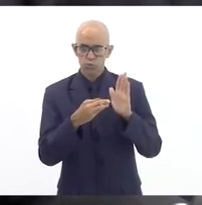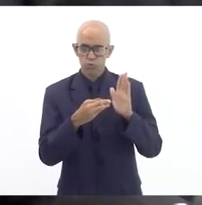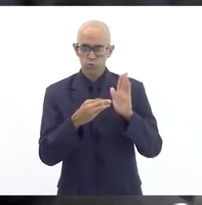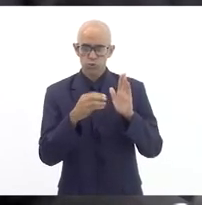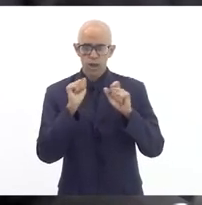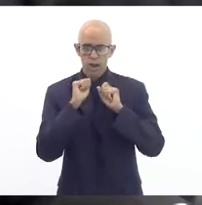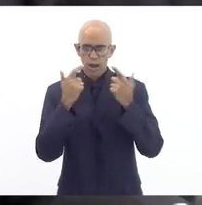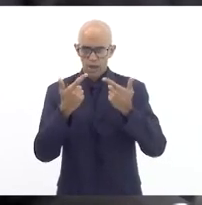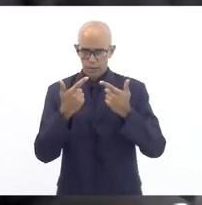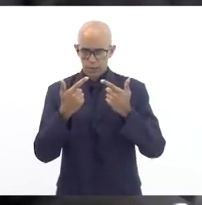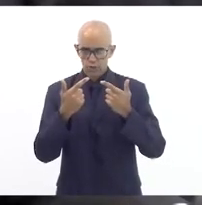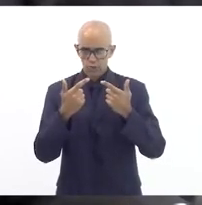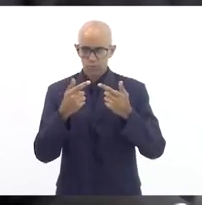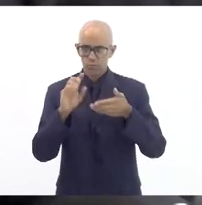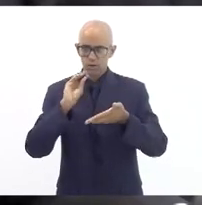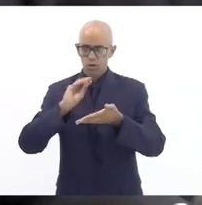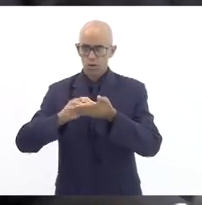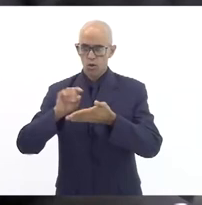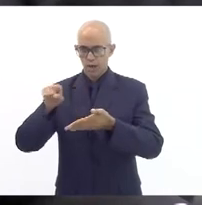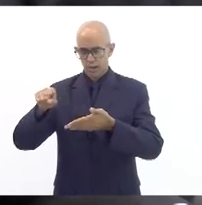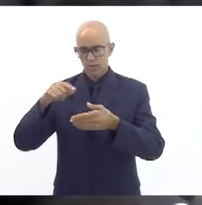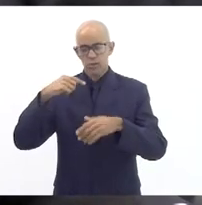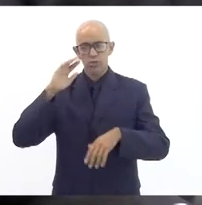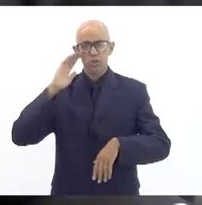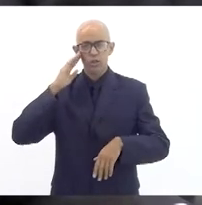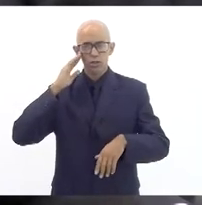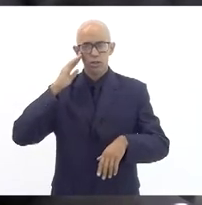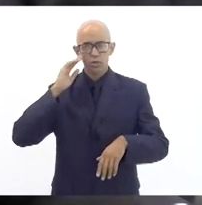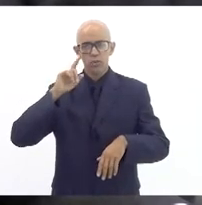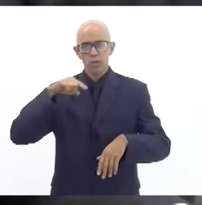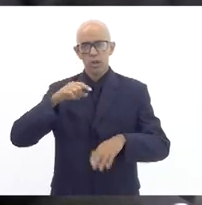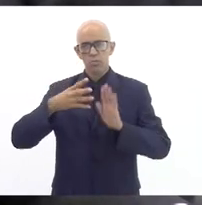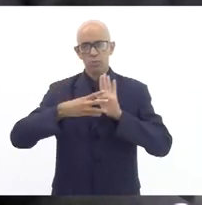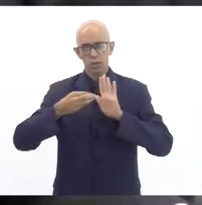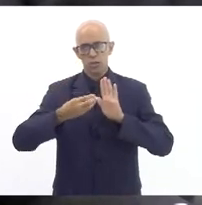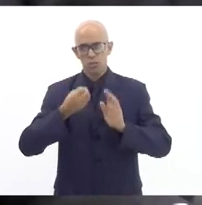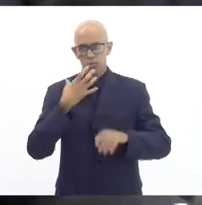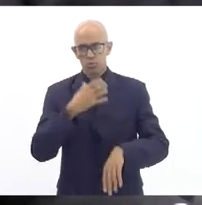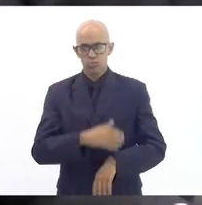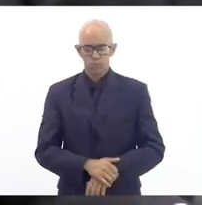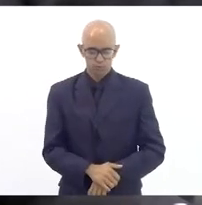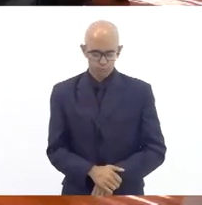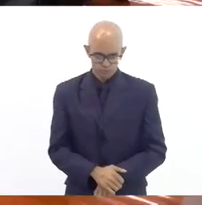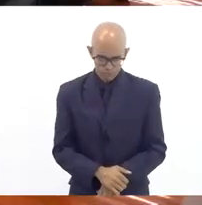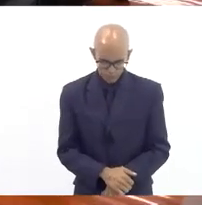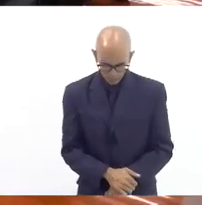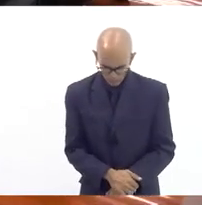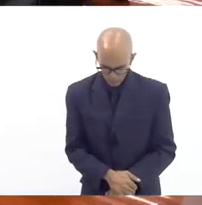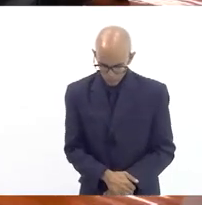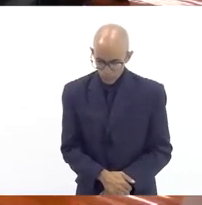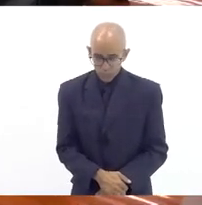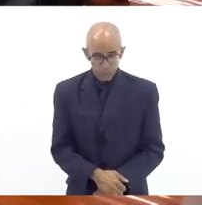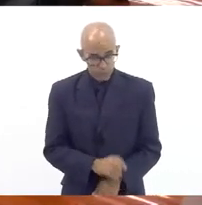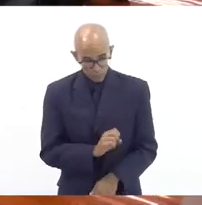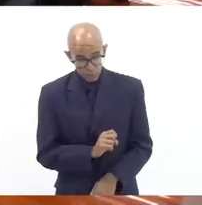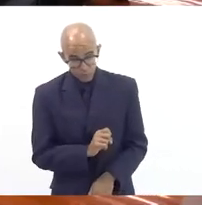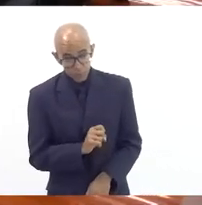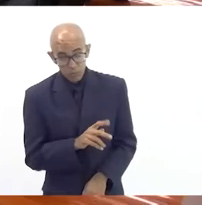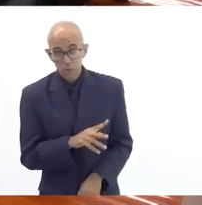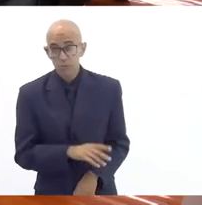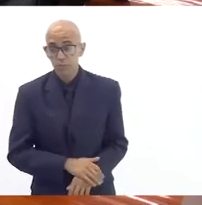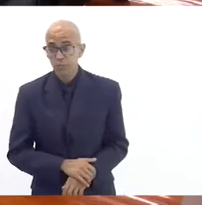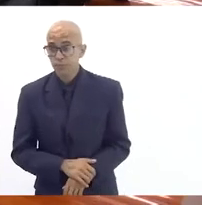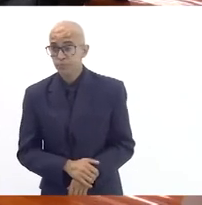Alerj, porque a gente entendeu que aquele modelo era um modelo bem, okay. bem interessante. Você formulou pergunta para a Supervia?